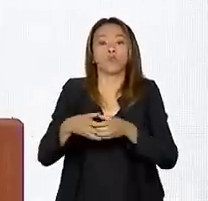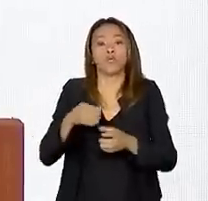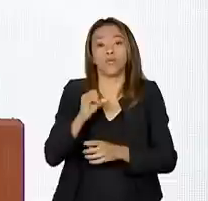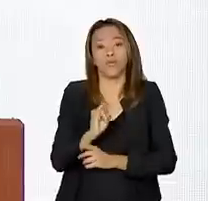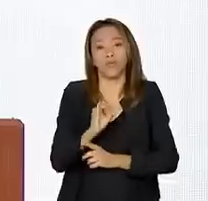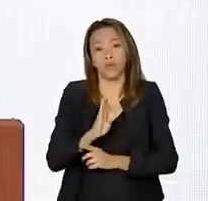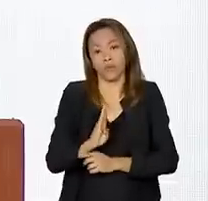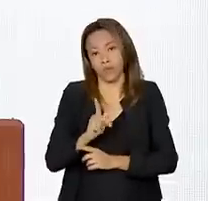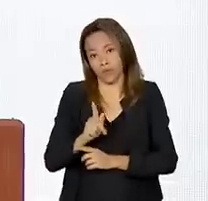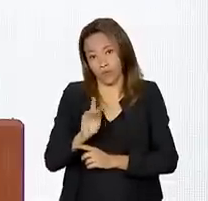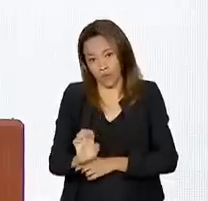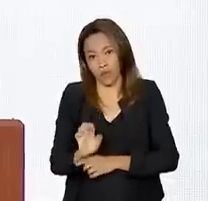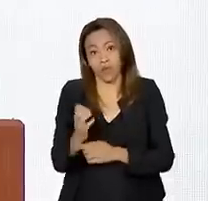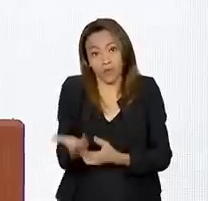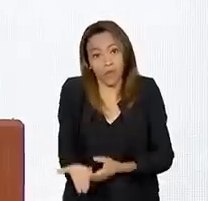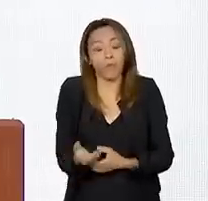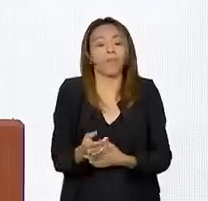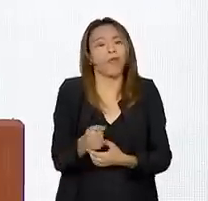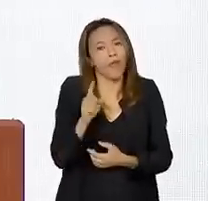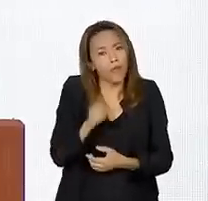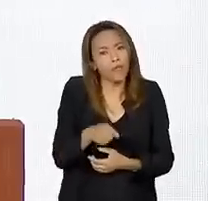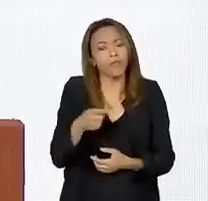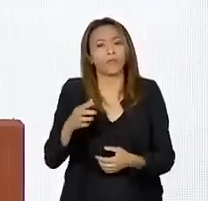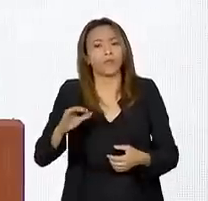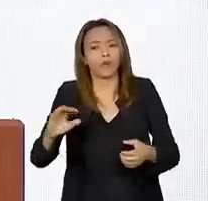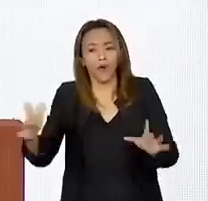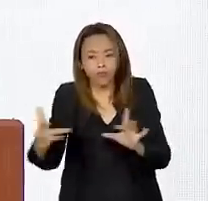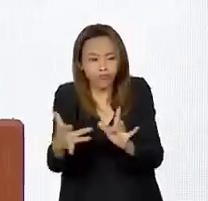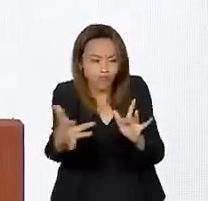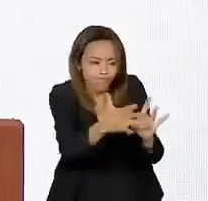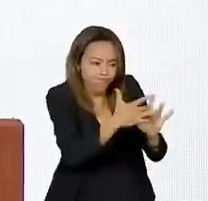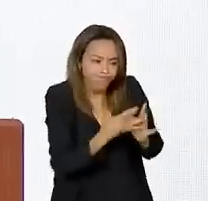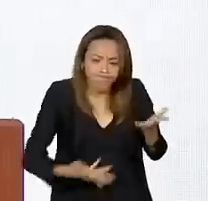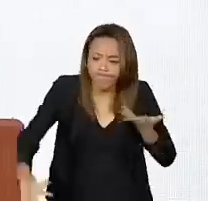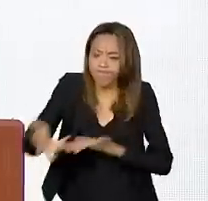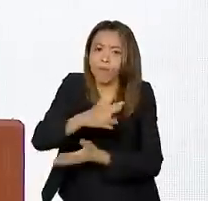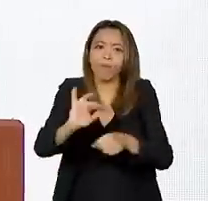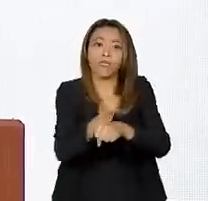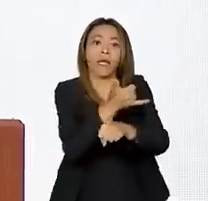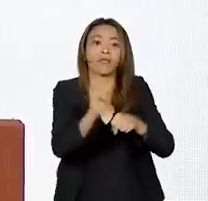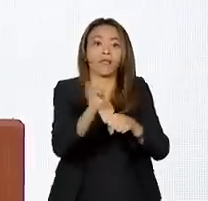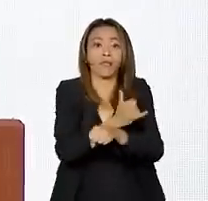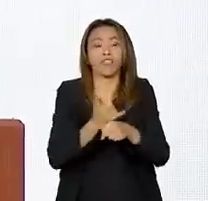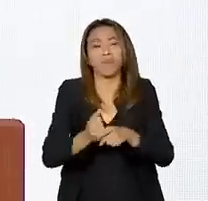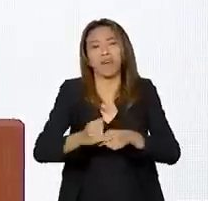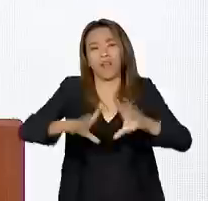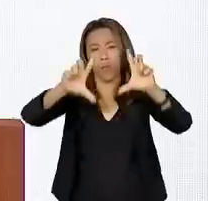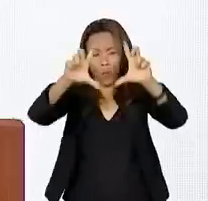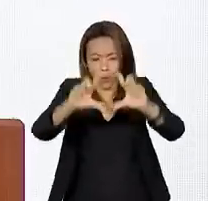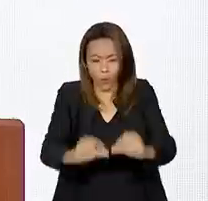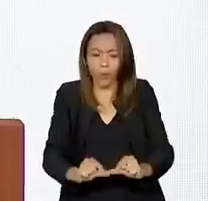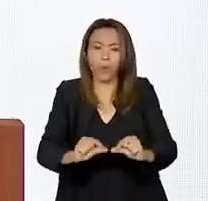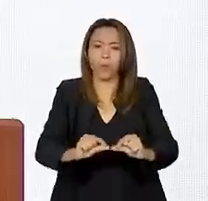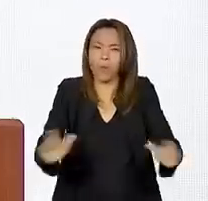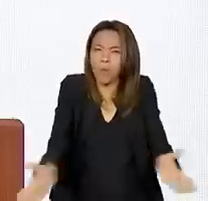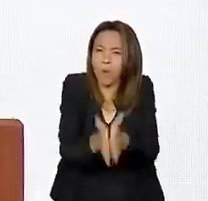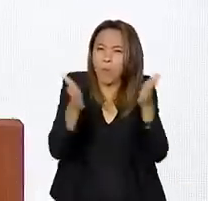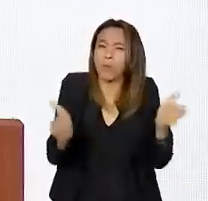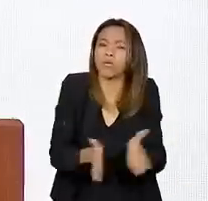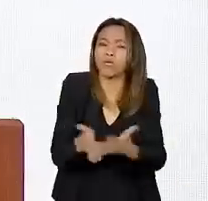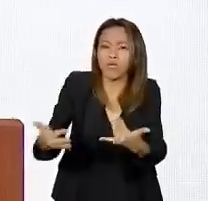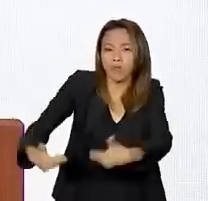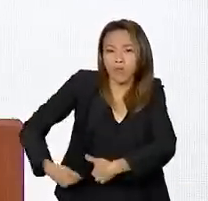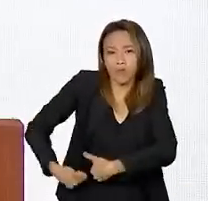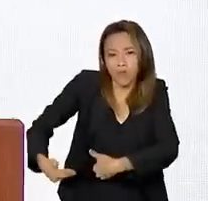Também é uma estratégia que vai servir ao combate à miséria e à fome, pelo seu componente